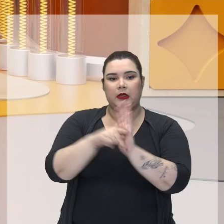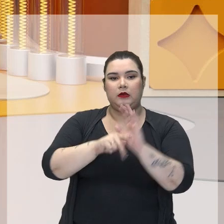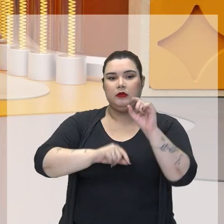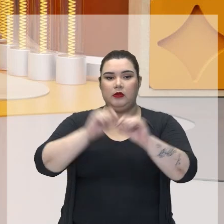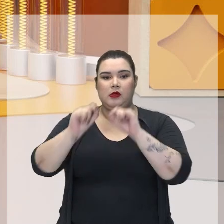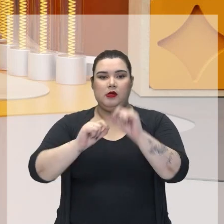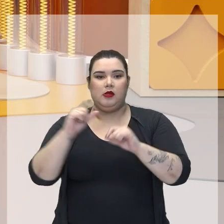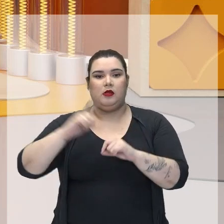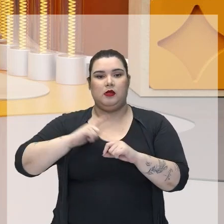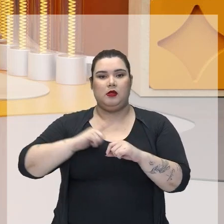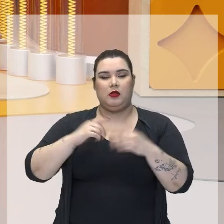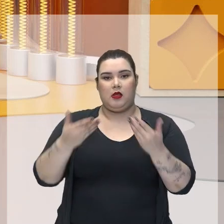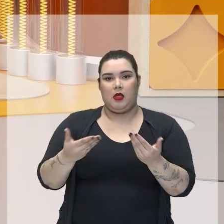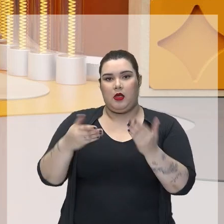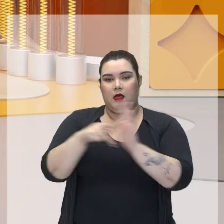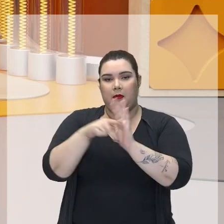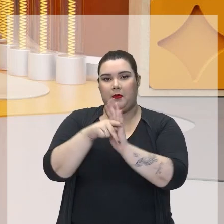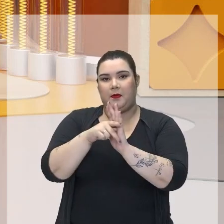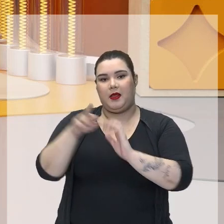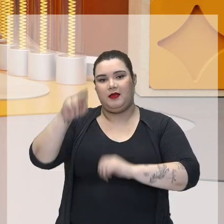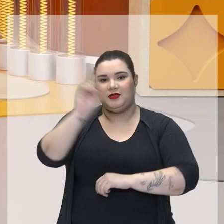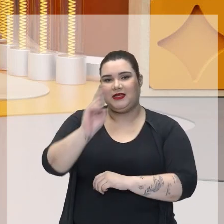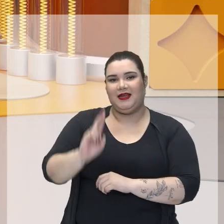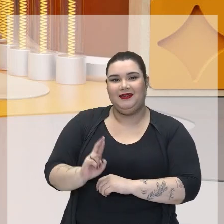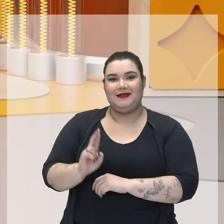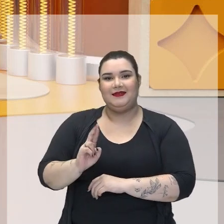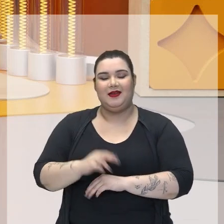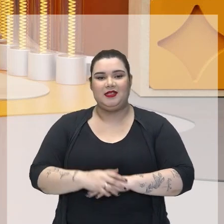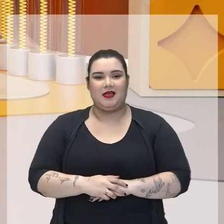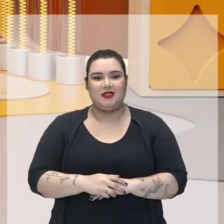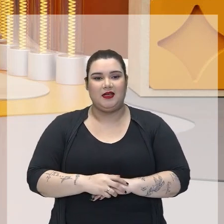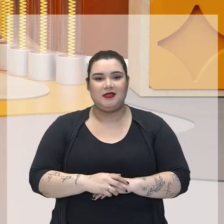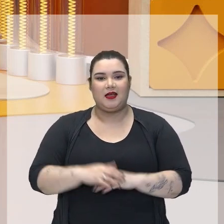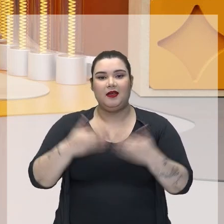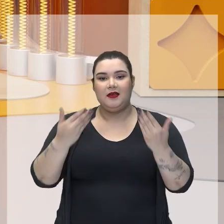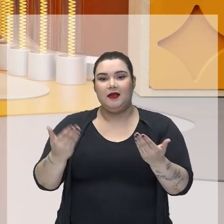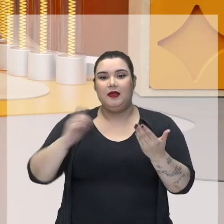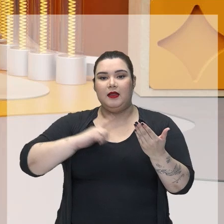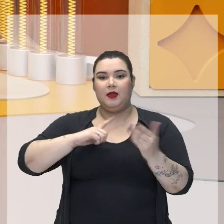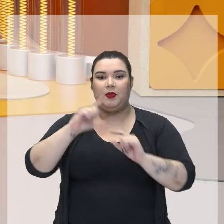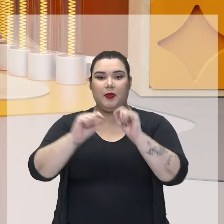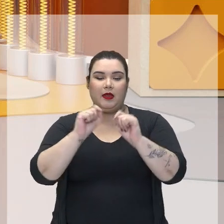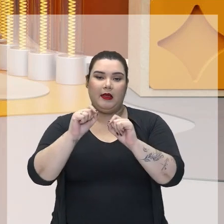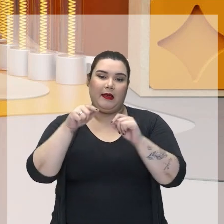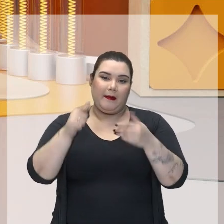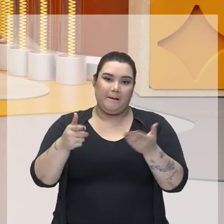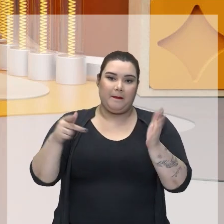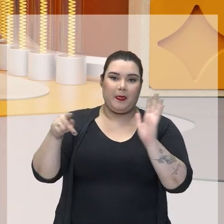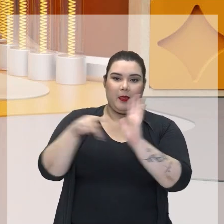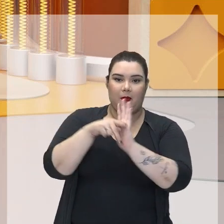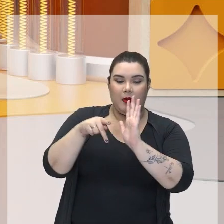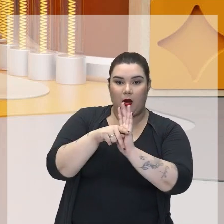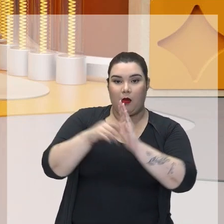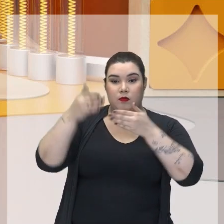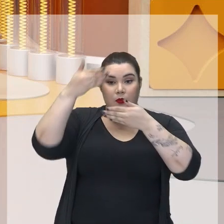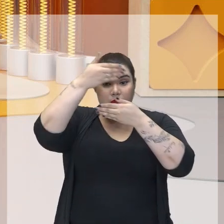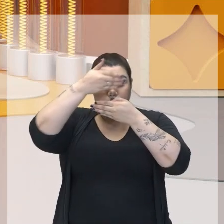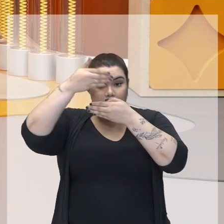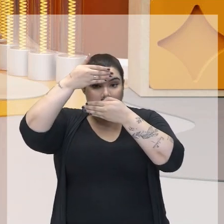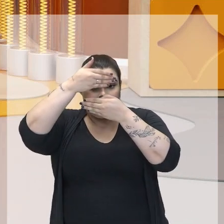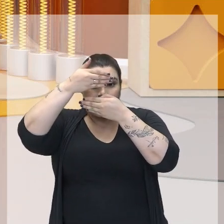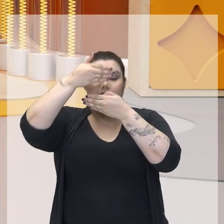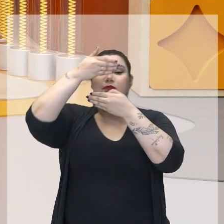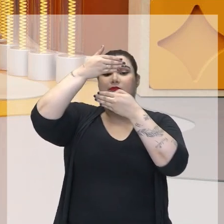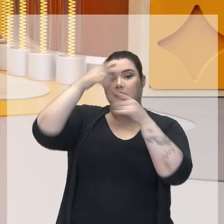da Rússia, né? Então tem todos esses conflitos também, né? Por incrível que pareça, o mundo tem esse tipo de conflito,